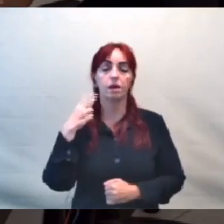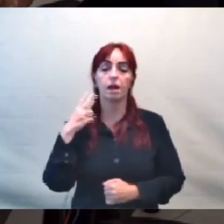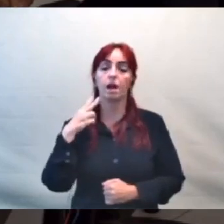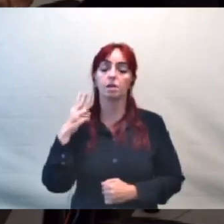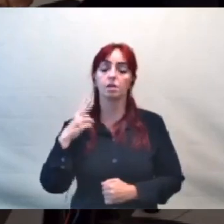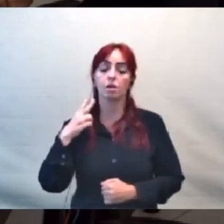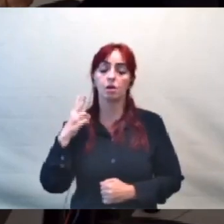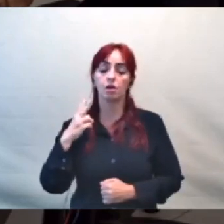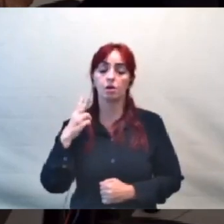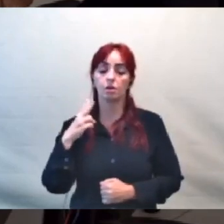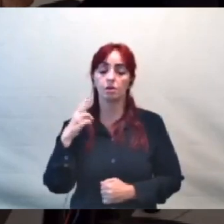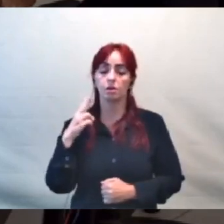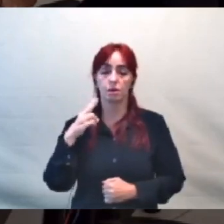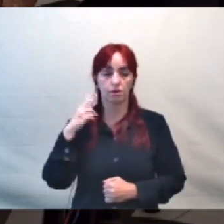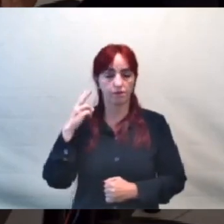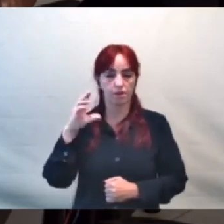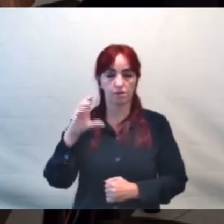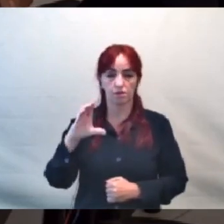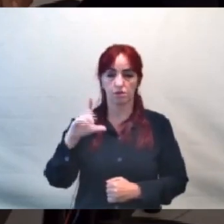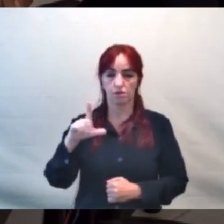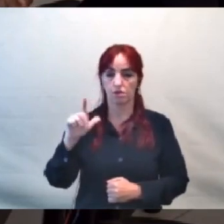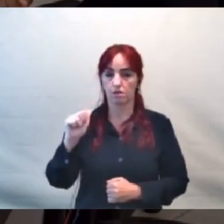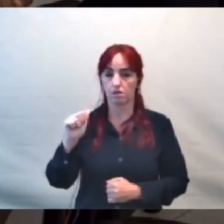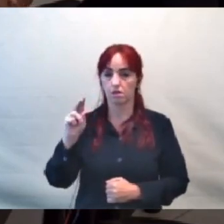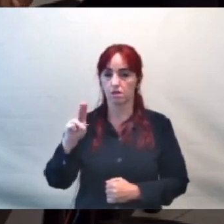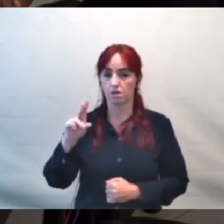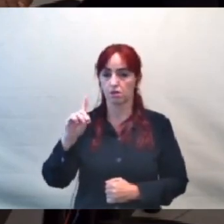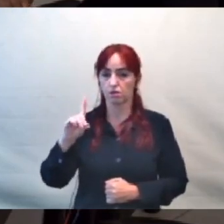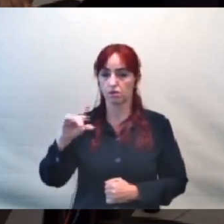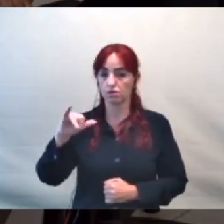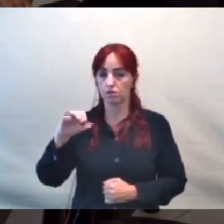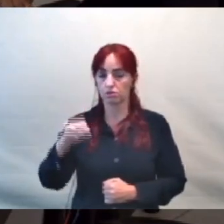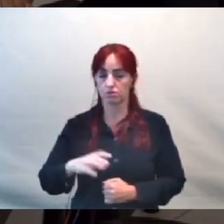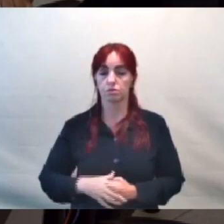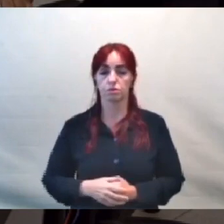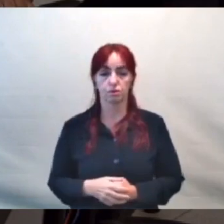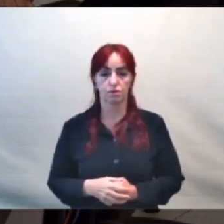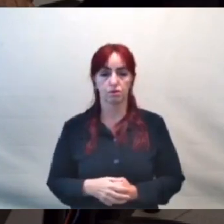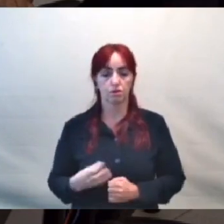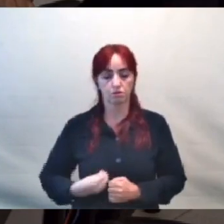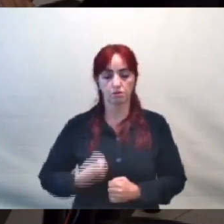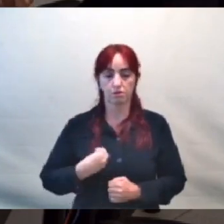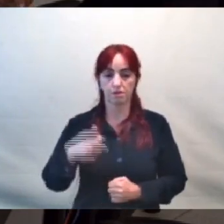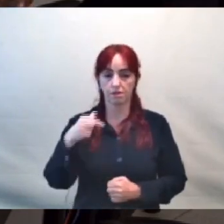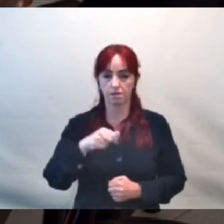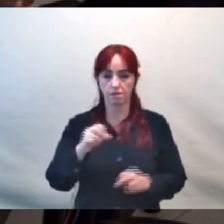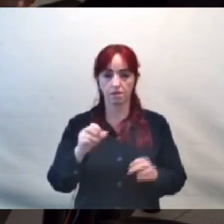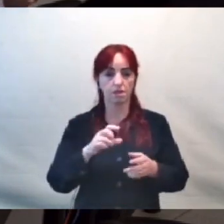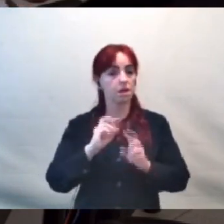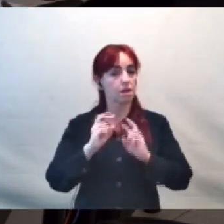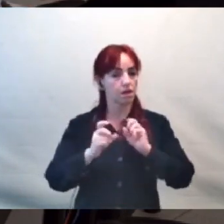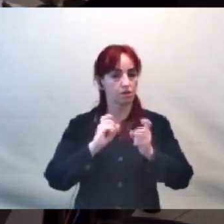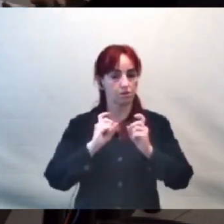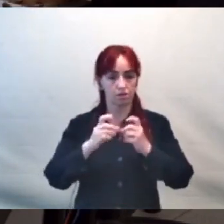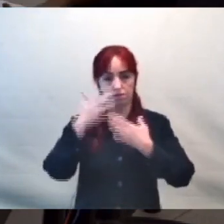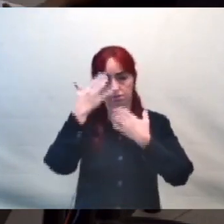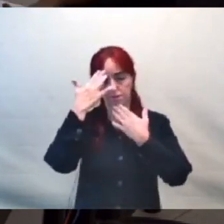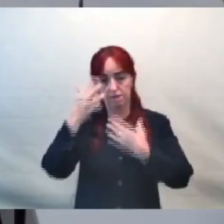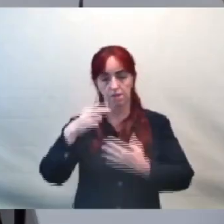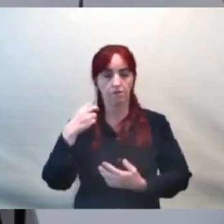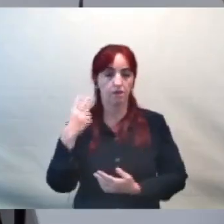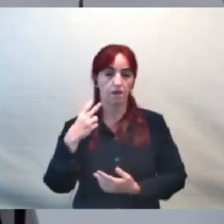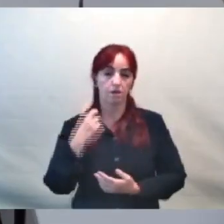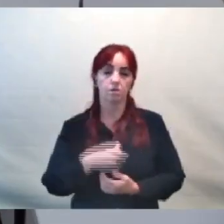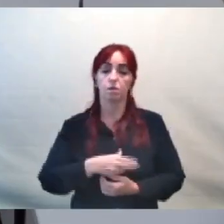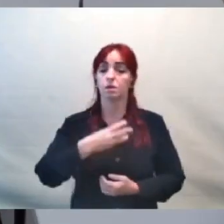vereador Cláudio, do Mundo Novo, né, nos prestigiando aí com sua presença aqui na comissão. Obrigado, vereador. O terceiro projeto